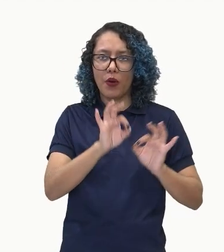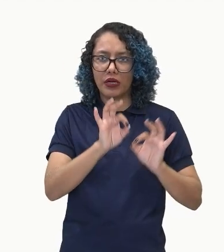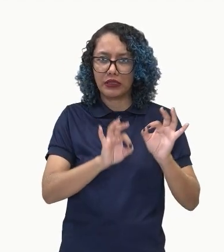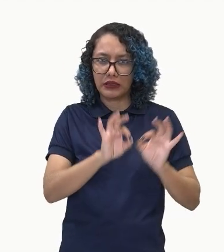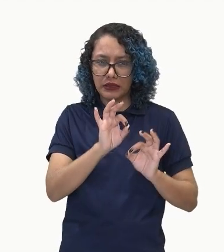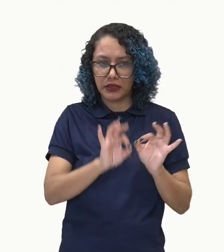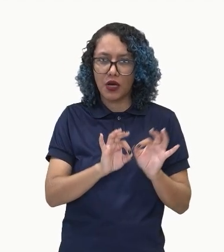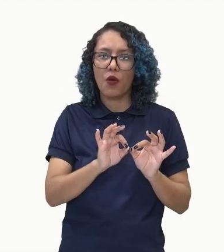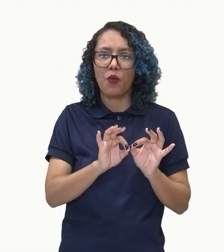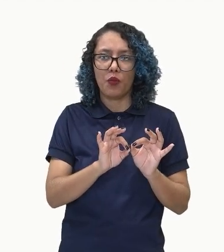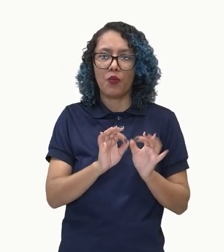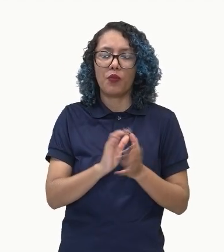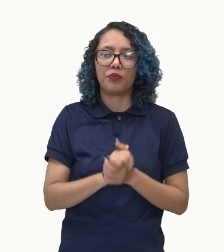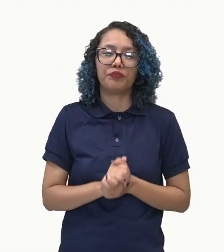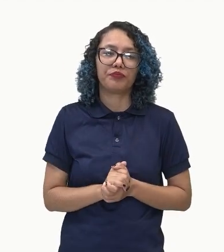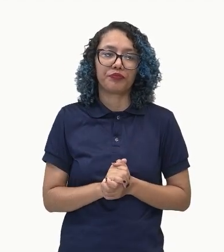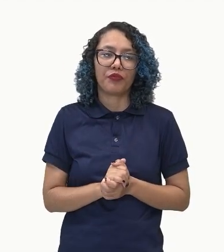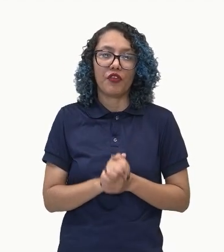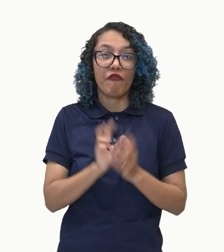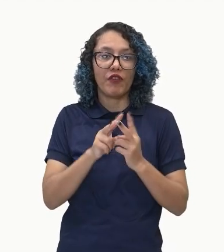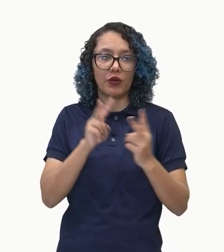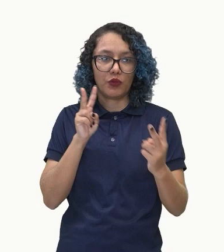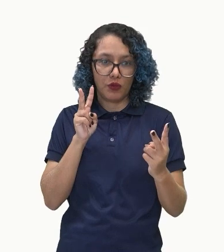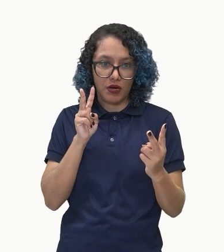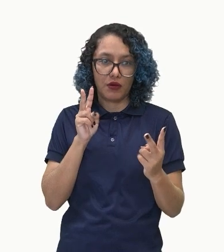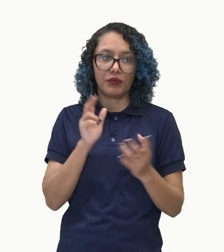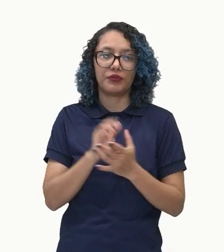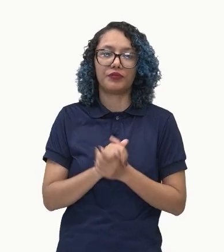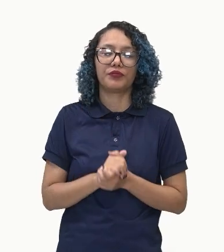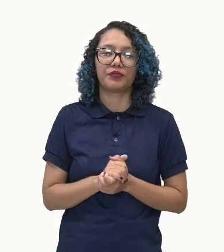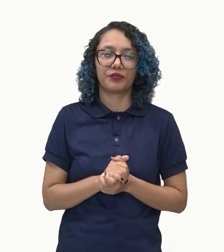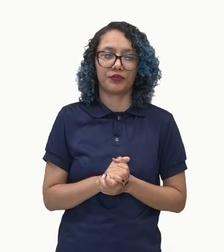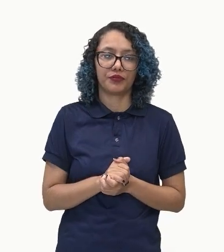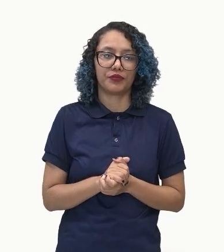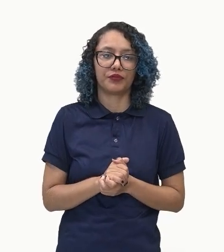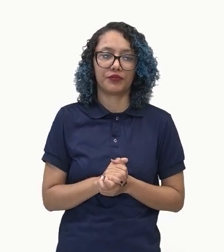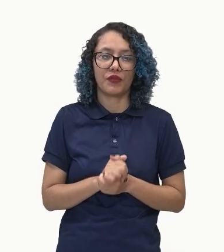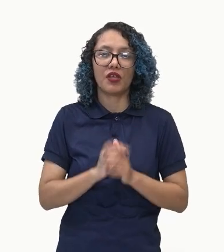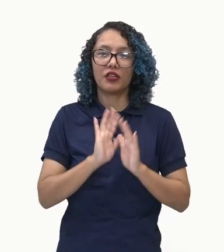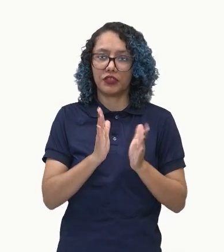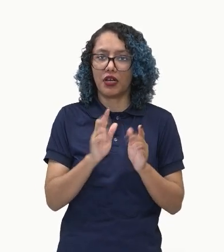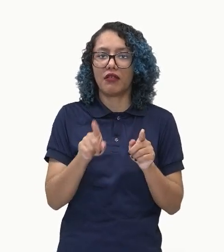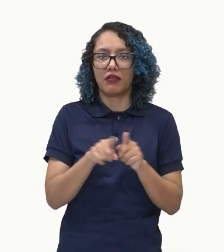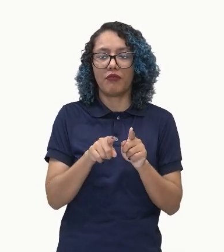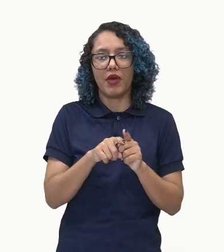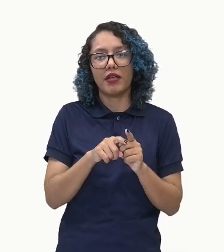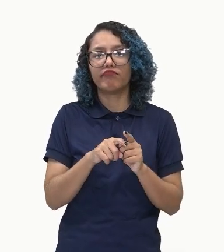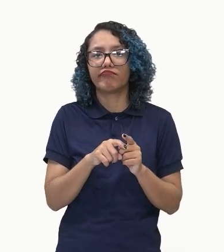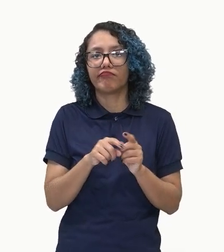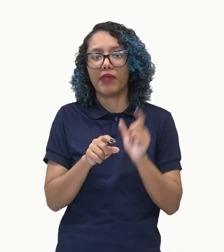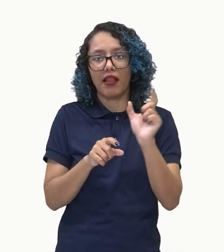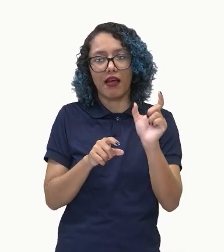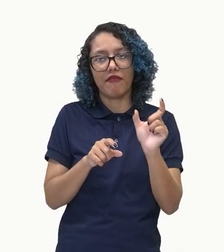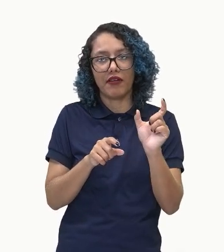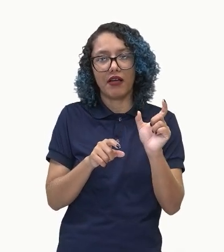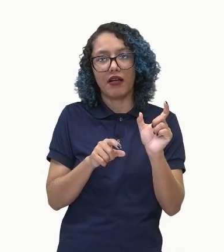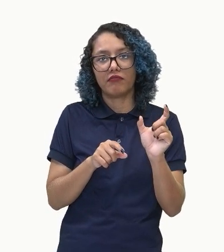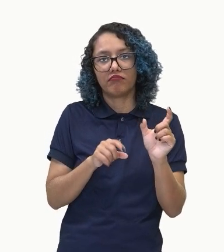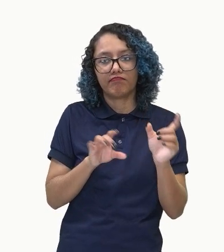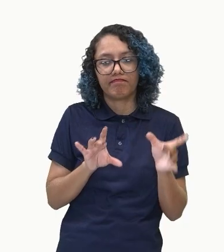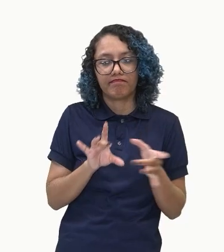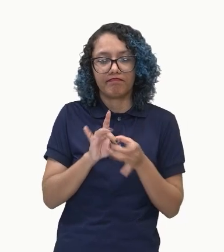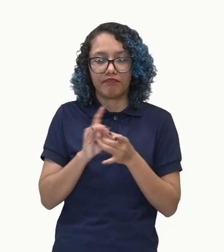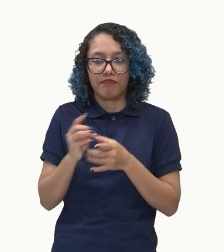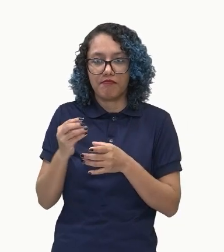palavrinha design vem nesse sentido, é uma palavra que nós já temos na língua portuguesa, através de um processo comum,